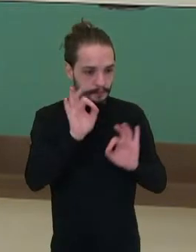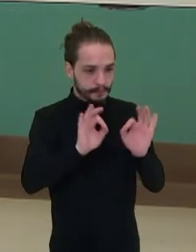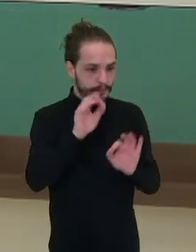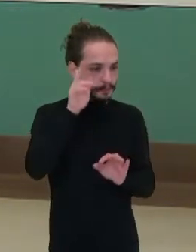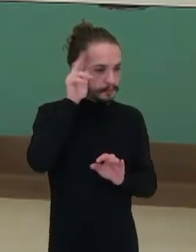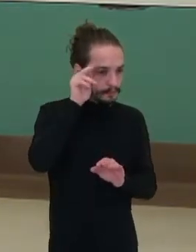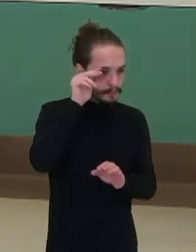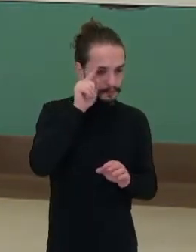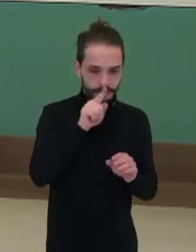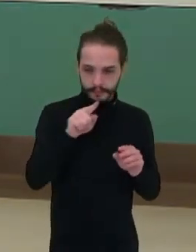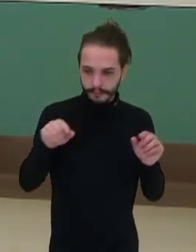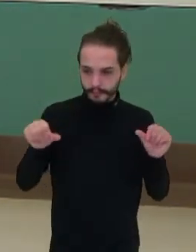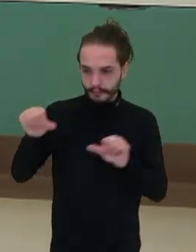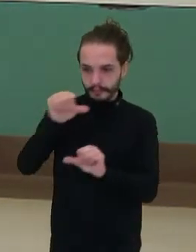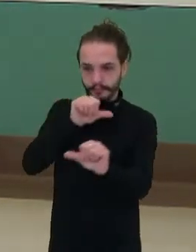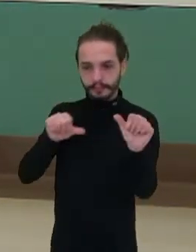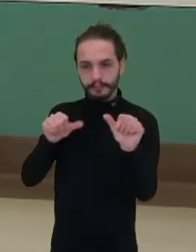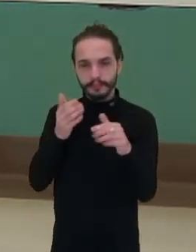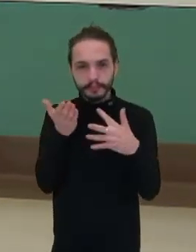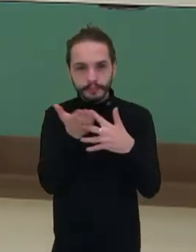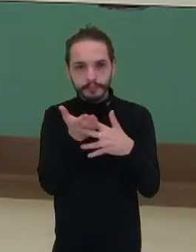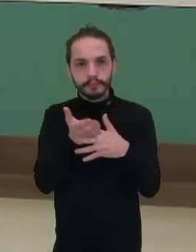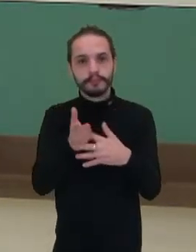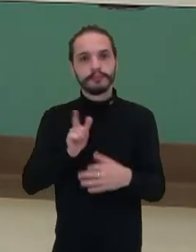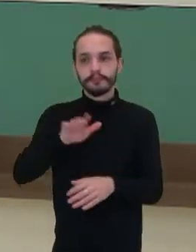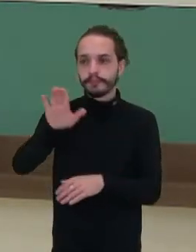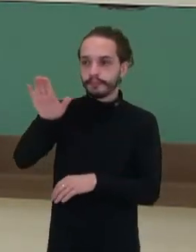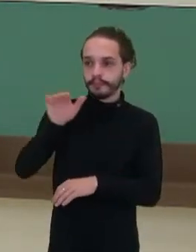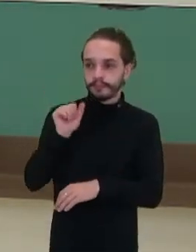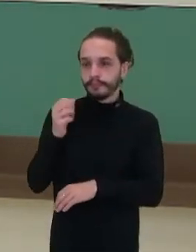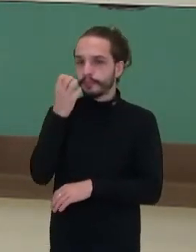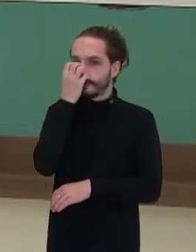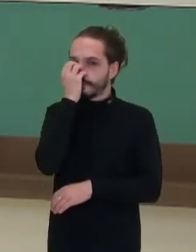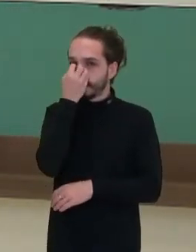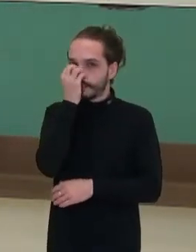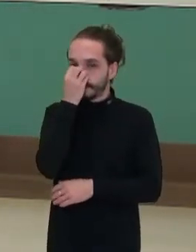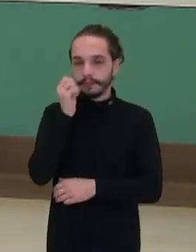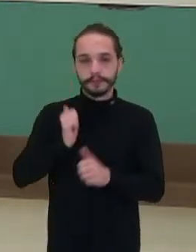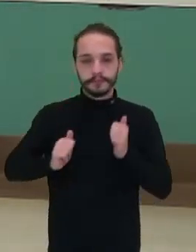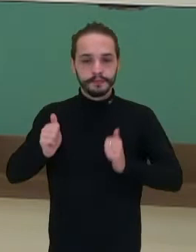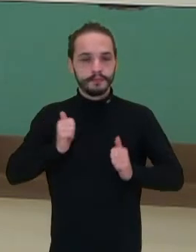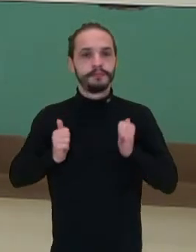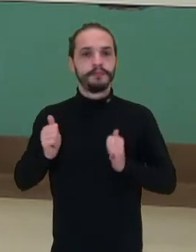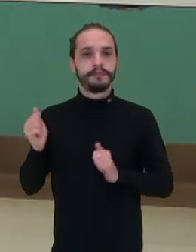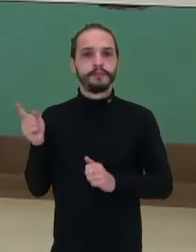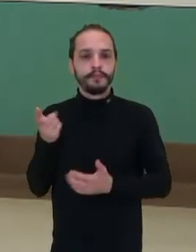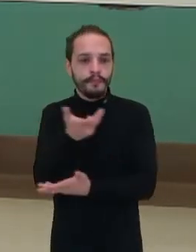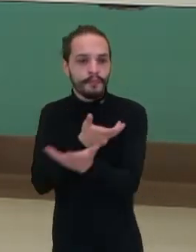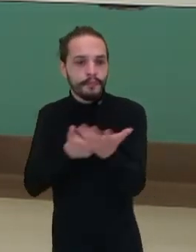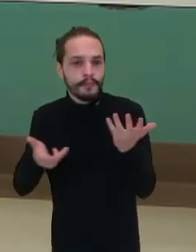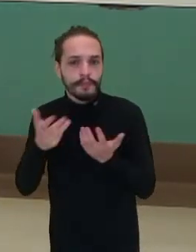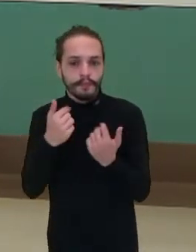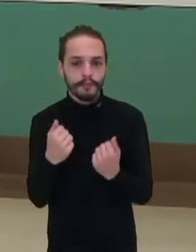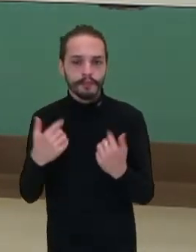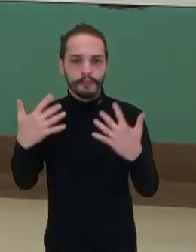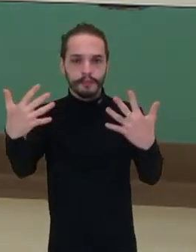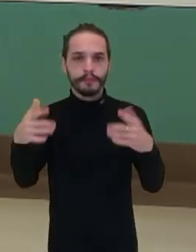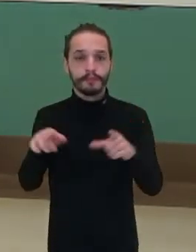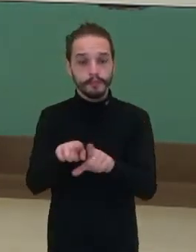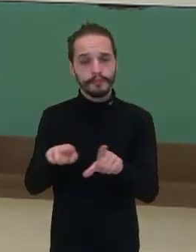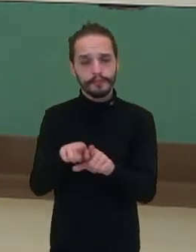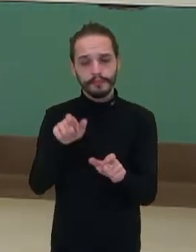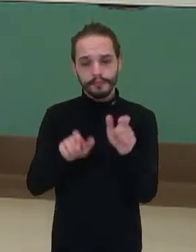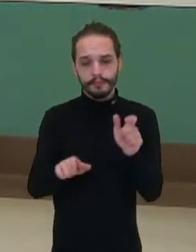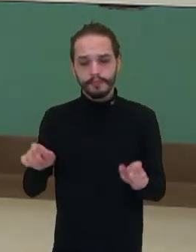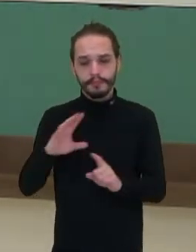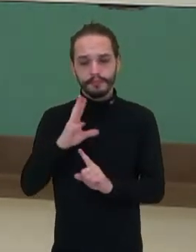equipe e colocava outra, aquele intervalinho existiam esses palhaços, que eram os atores, eles interagiam com o público e com os artistas e